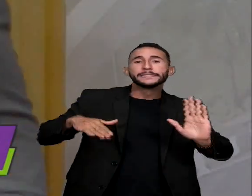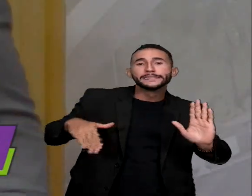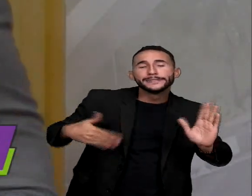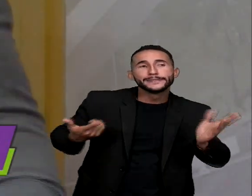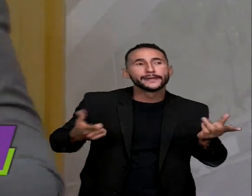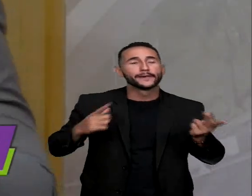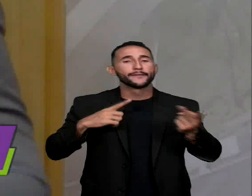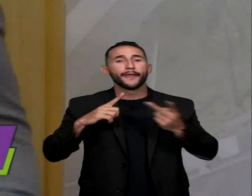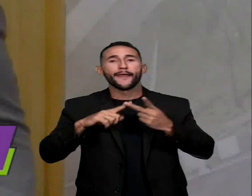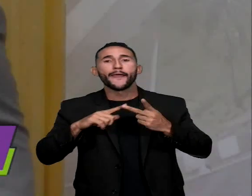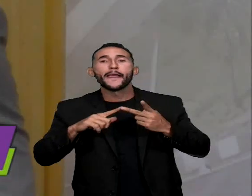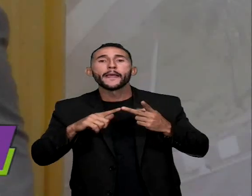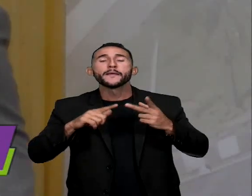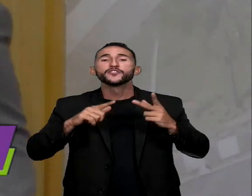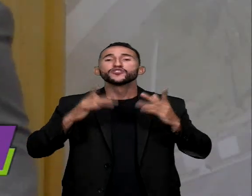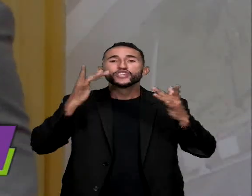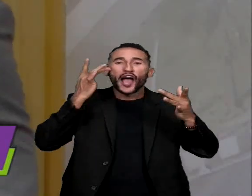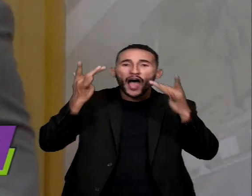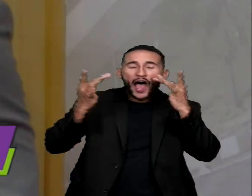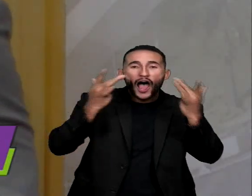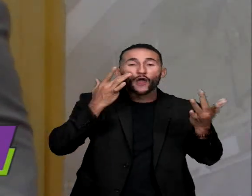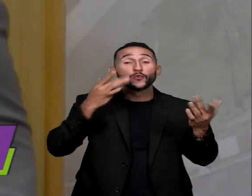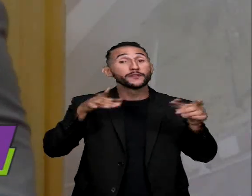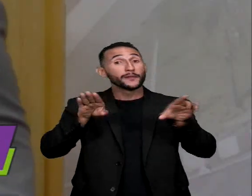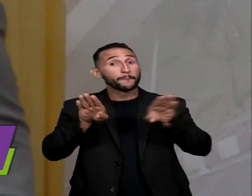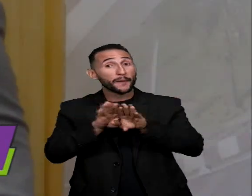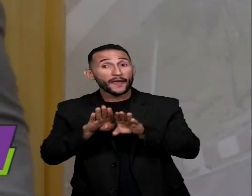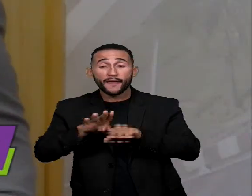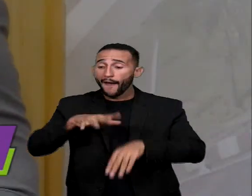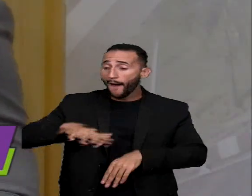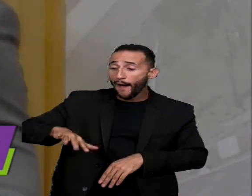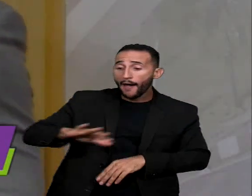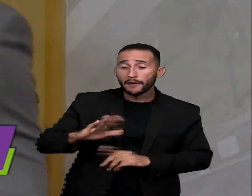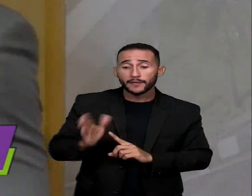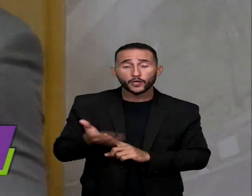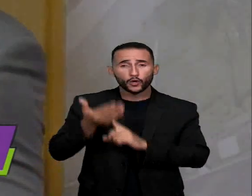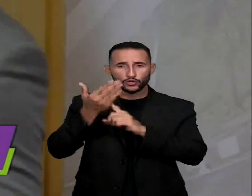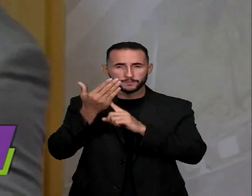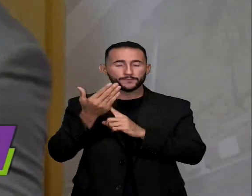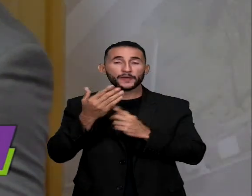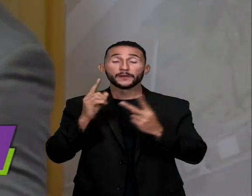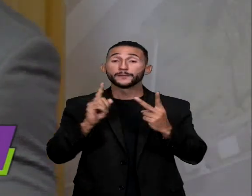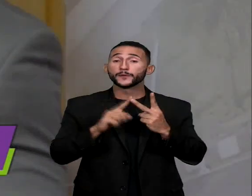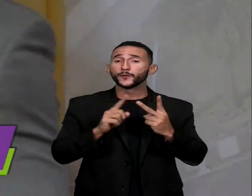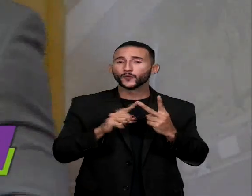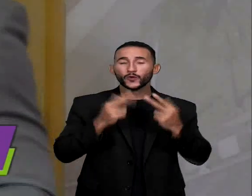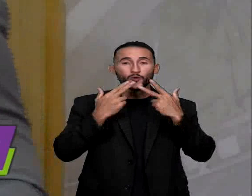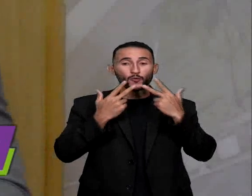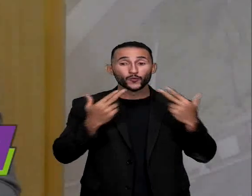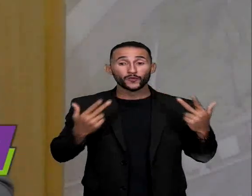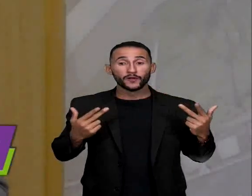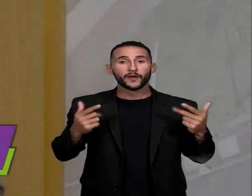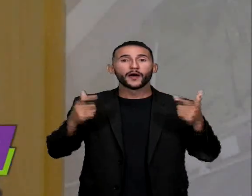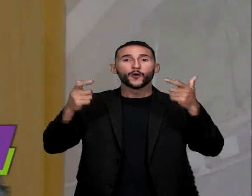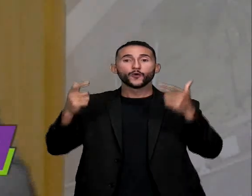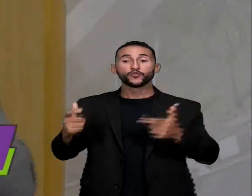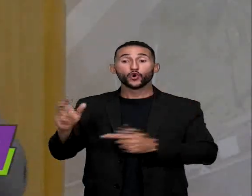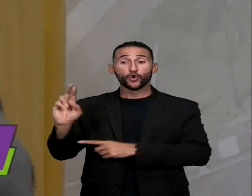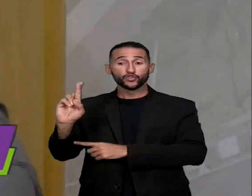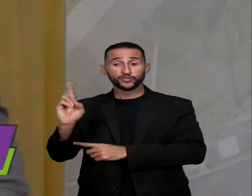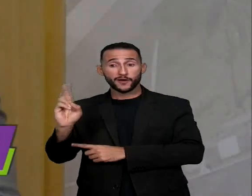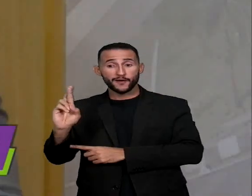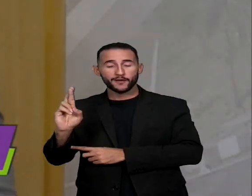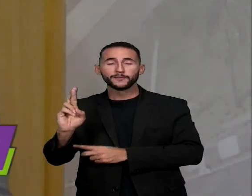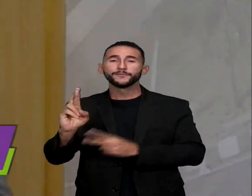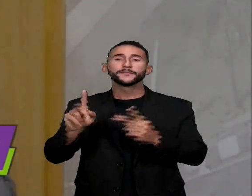tecnológica pra gente aprofundar o ensino das nossas crianças a segunda no rosidal no Terezinha região